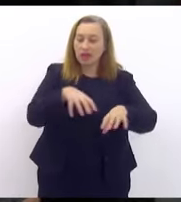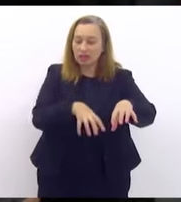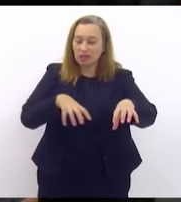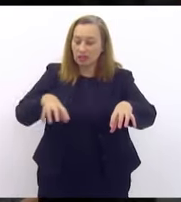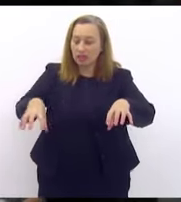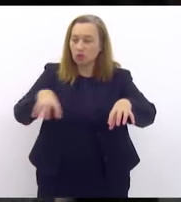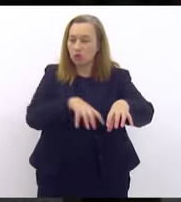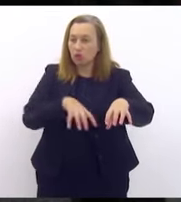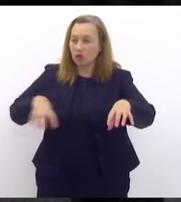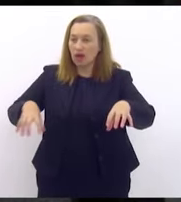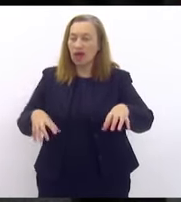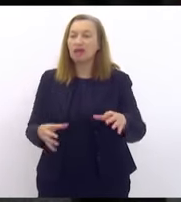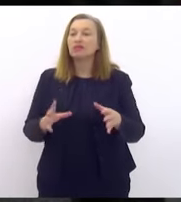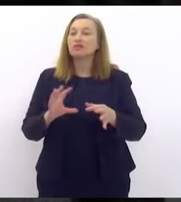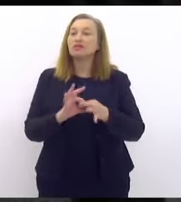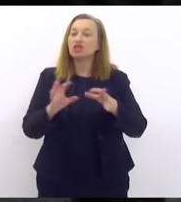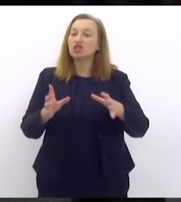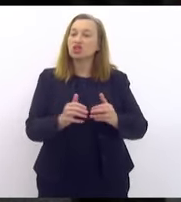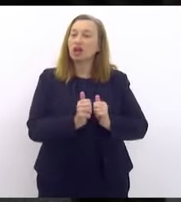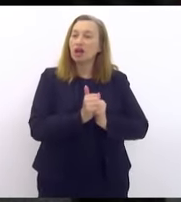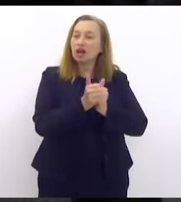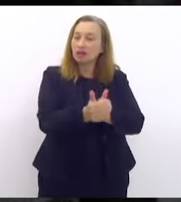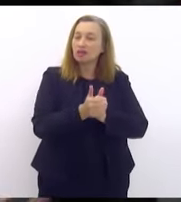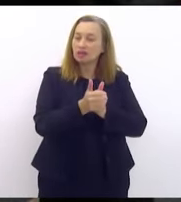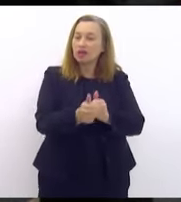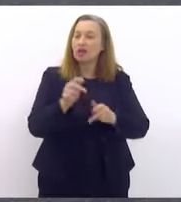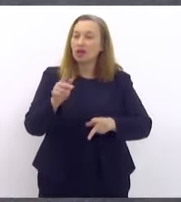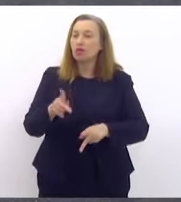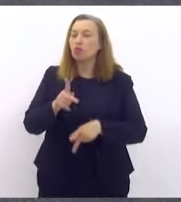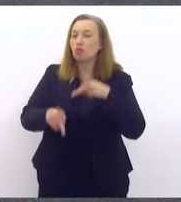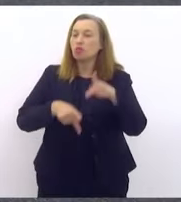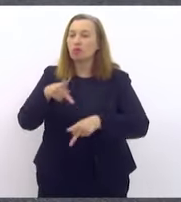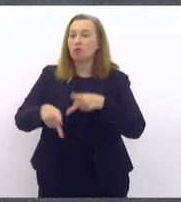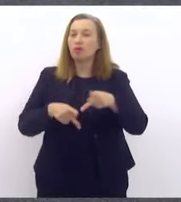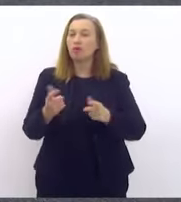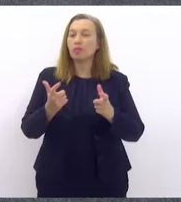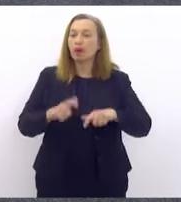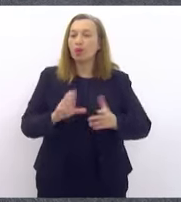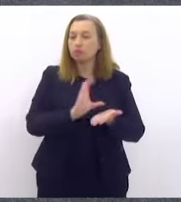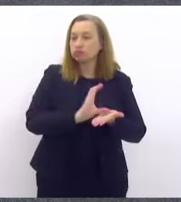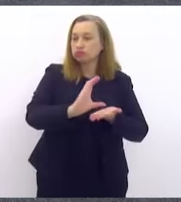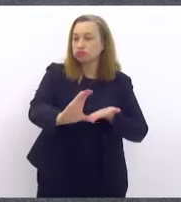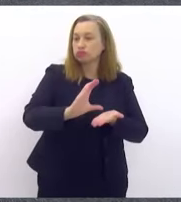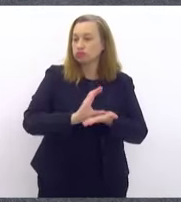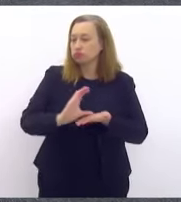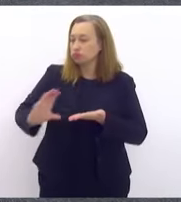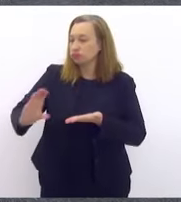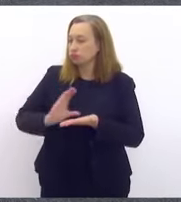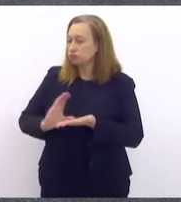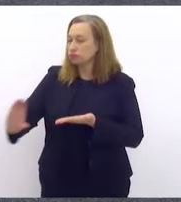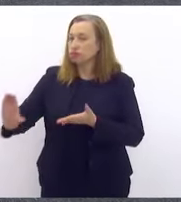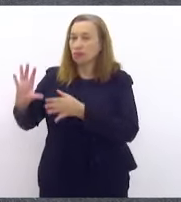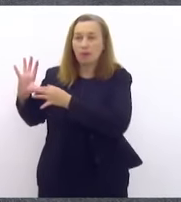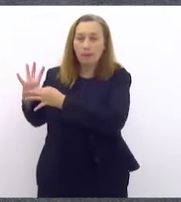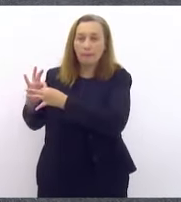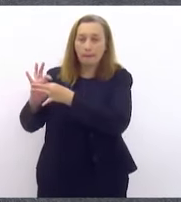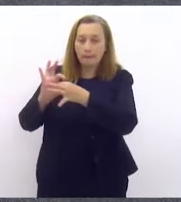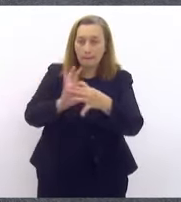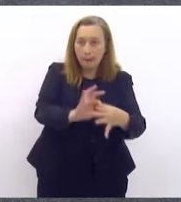que as pessoas acompanhem para onde estão indo os recursos públicos. Então, apenas pegando o gancho de Vossa Excelência